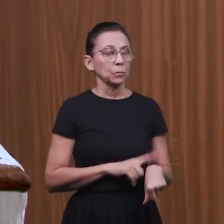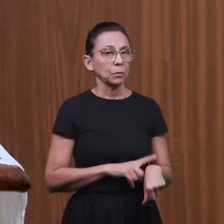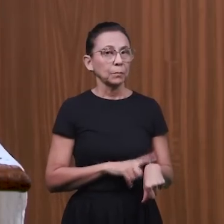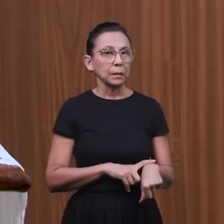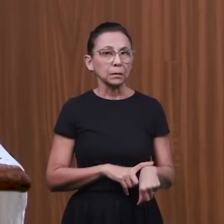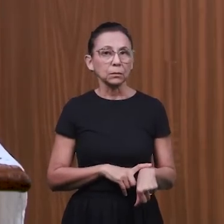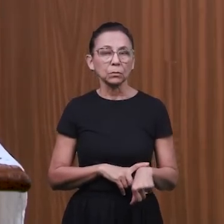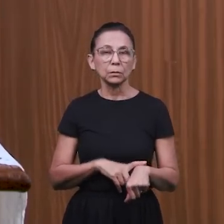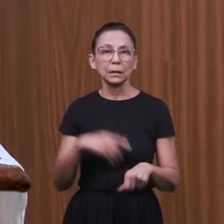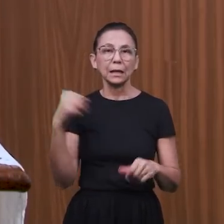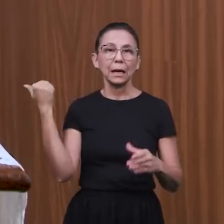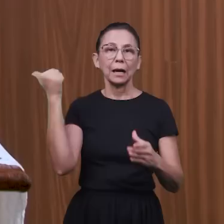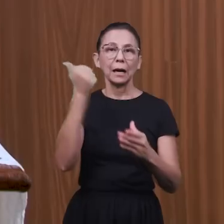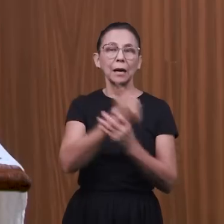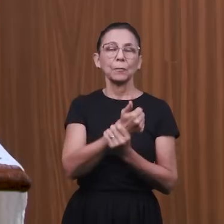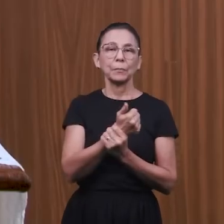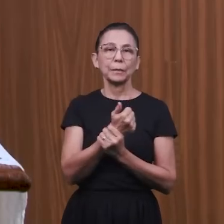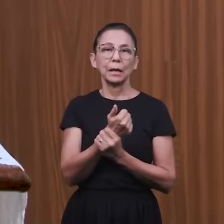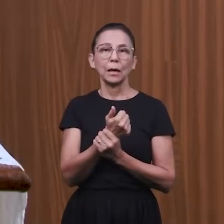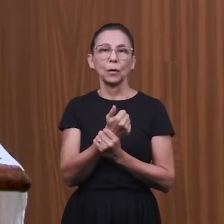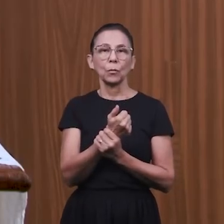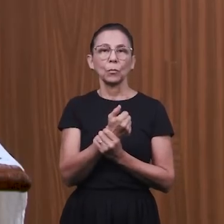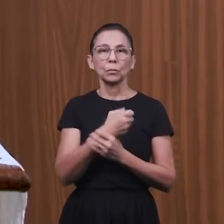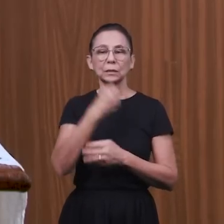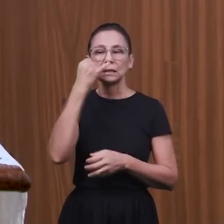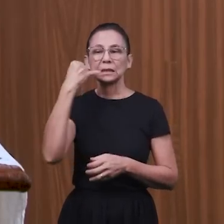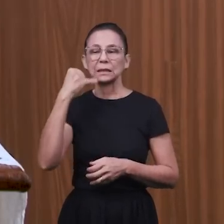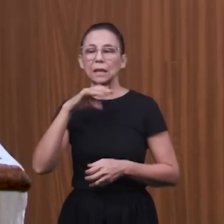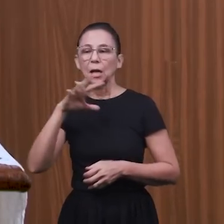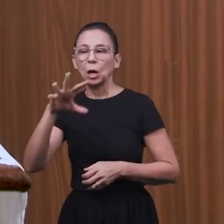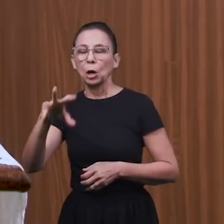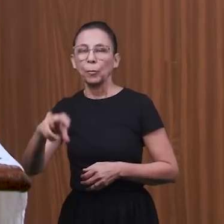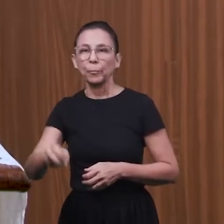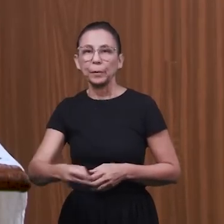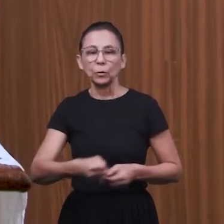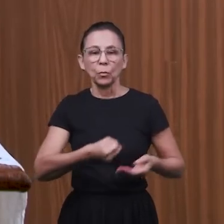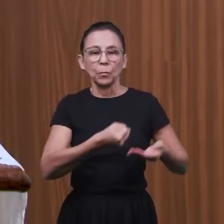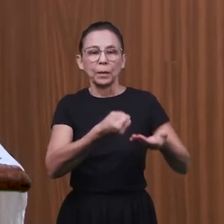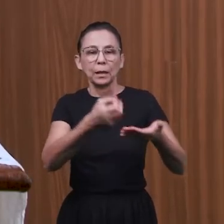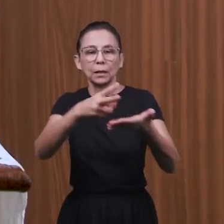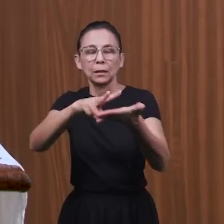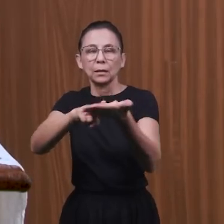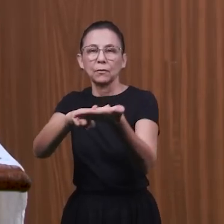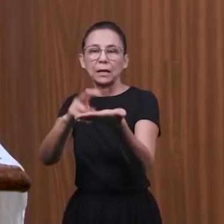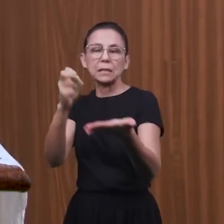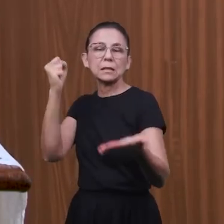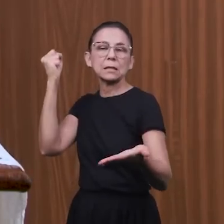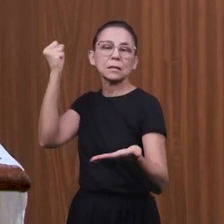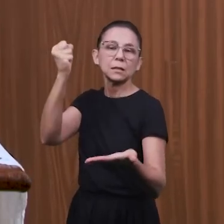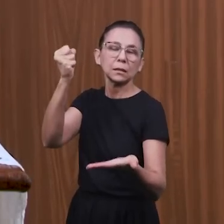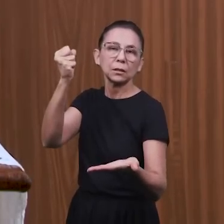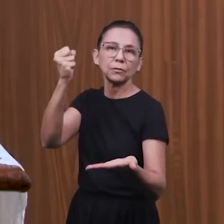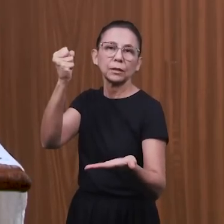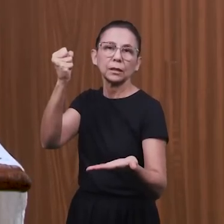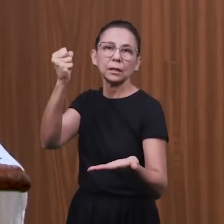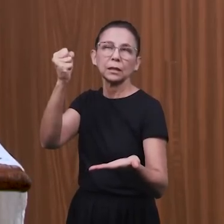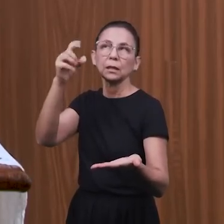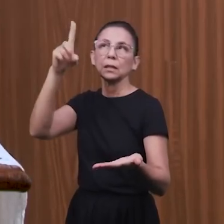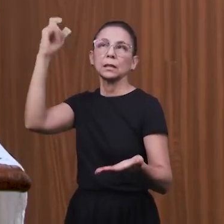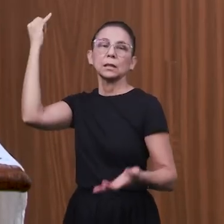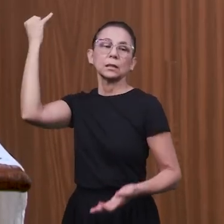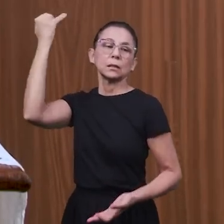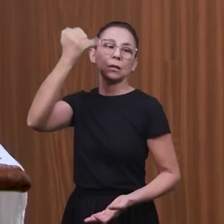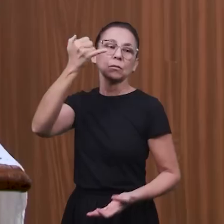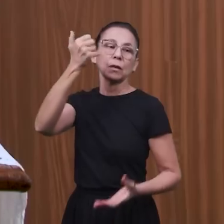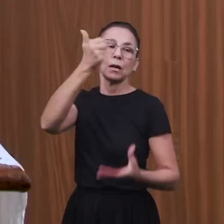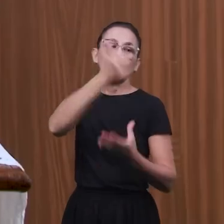dos céus da eternidade e diz: Abraão, não faças tal. E quando Abraão olhou ao redor, havia um cordeiro que estava